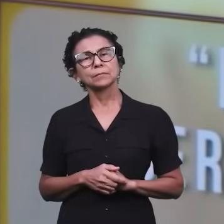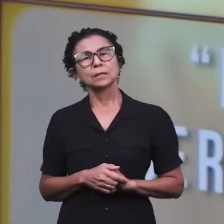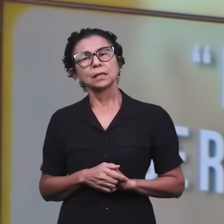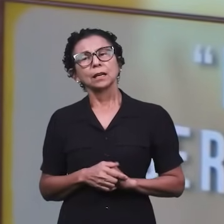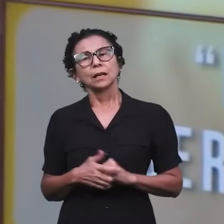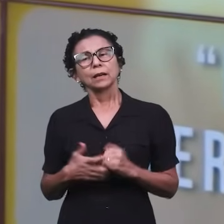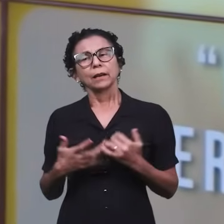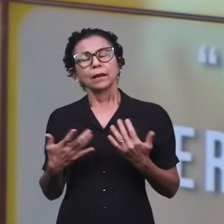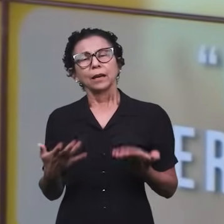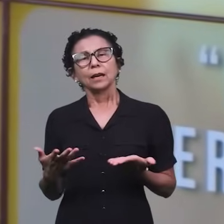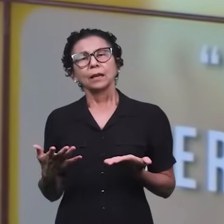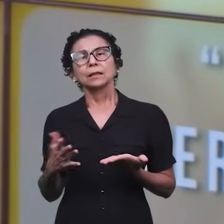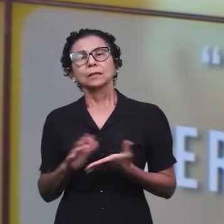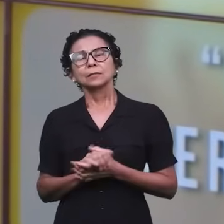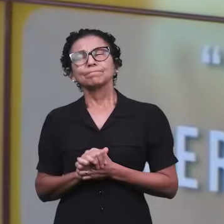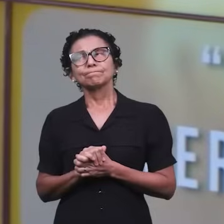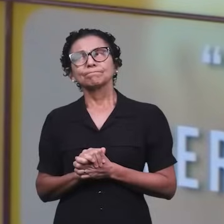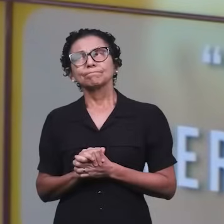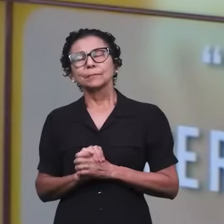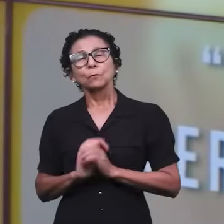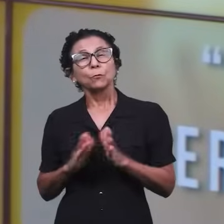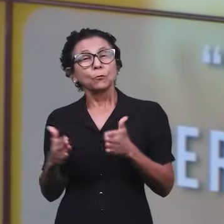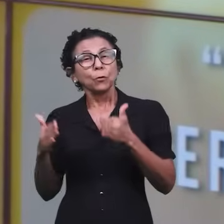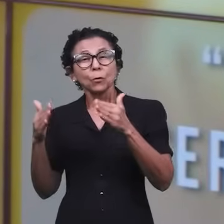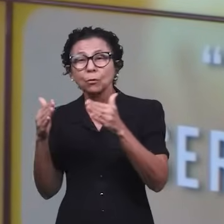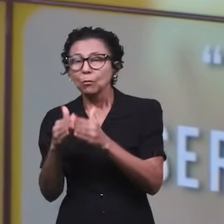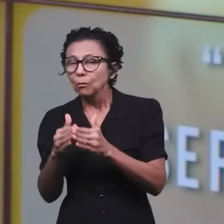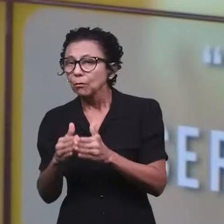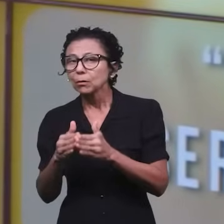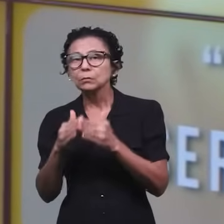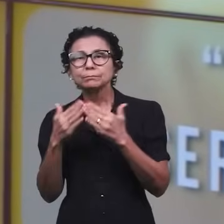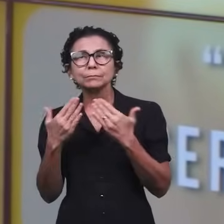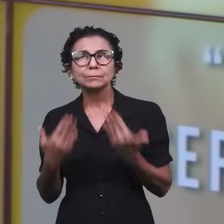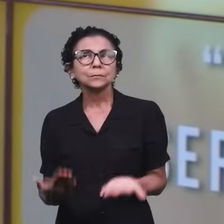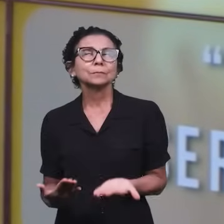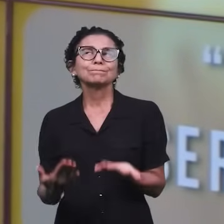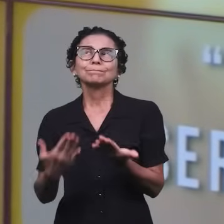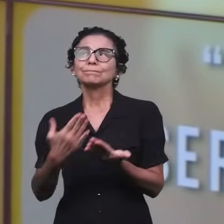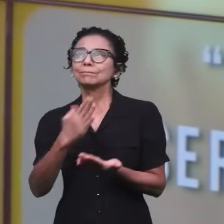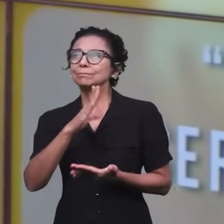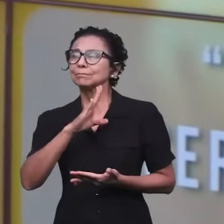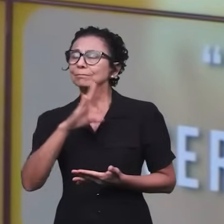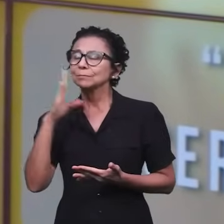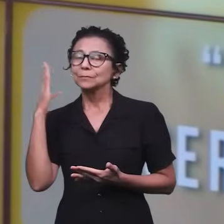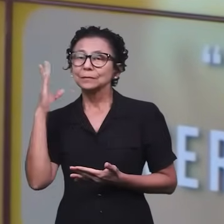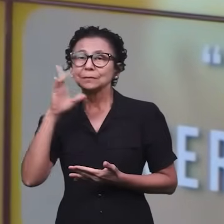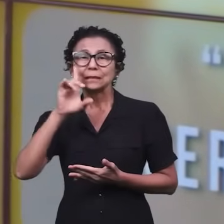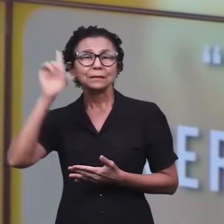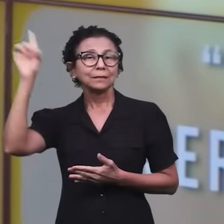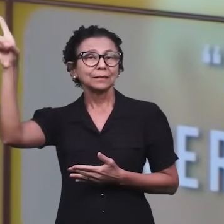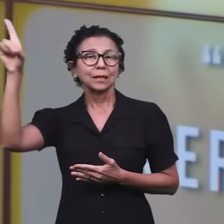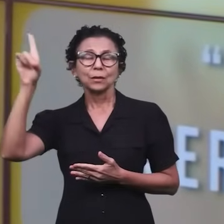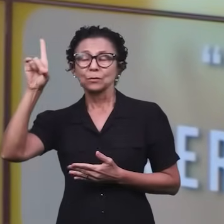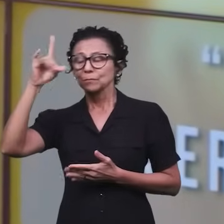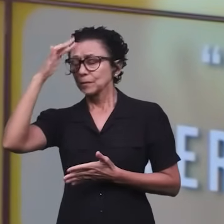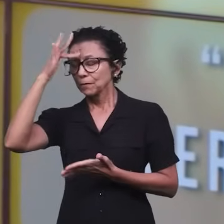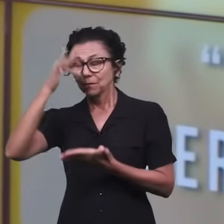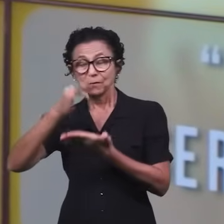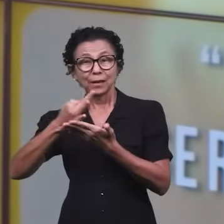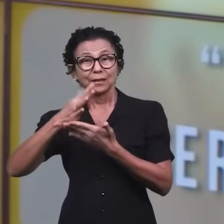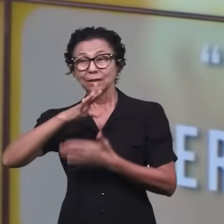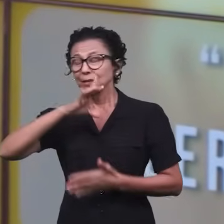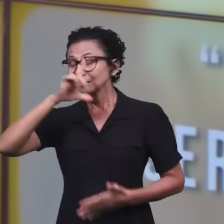que estão participando aqui conosco desse programa, é de nos atentar. Temos que